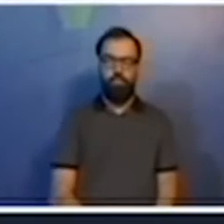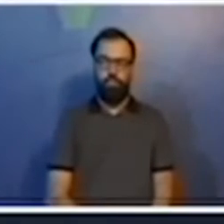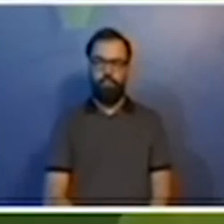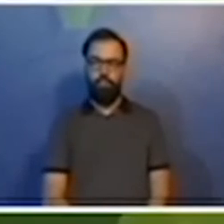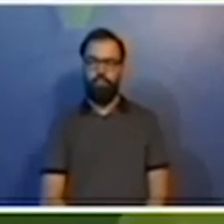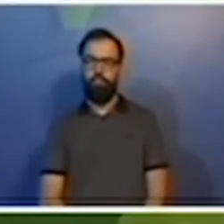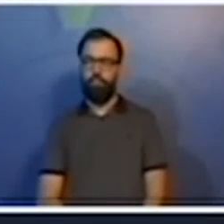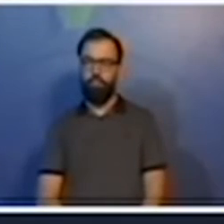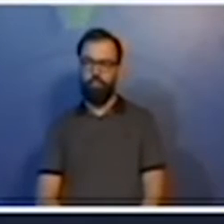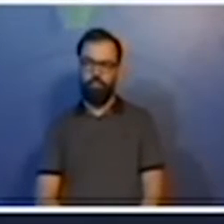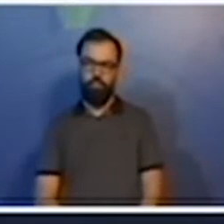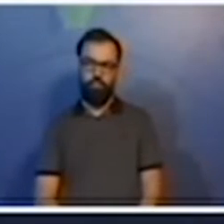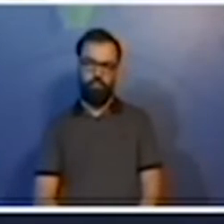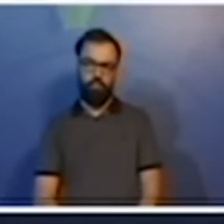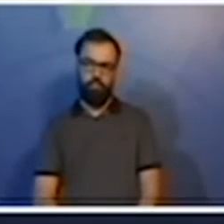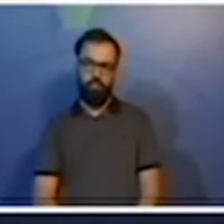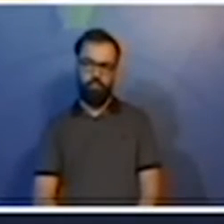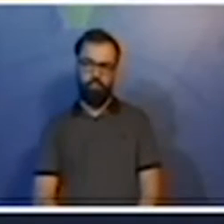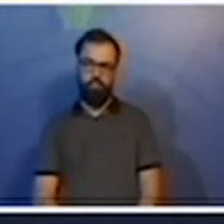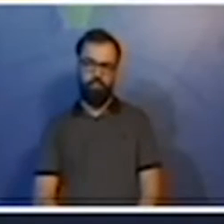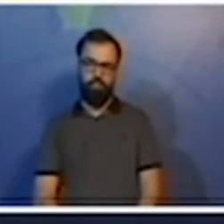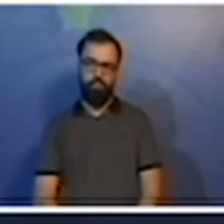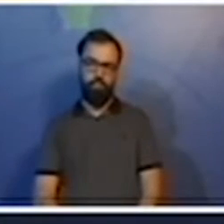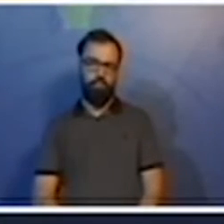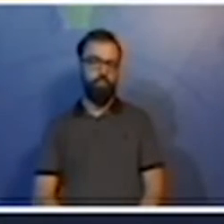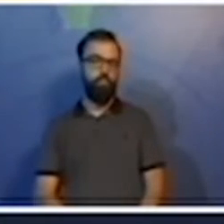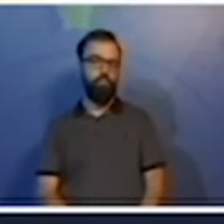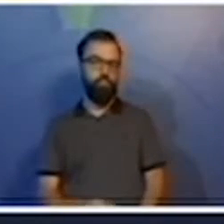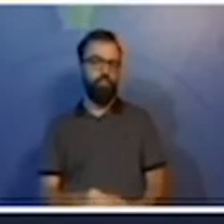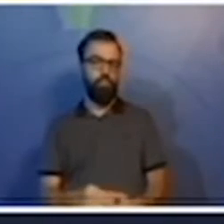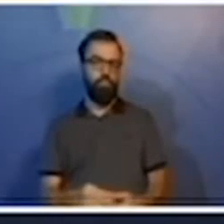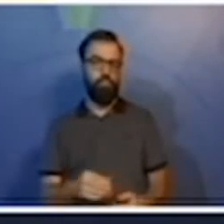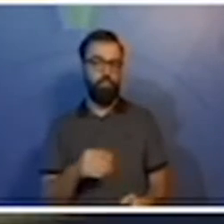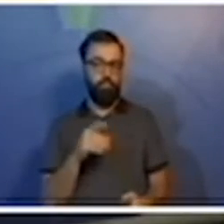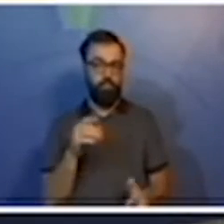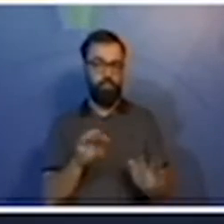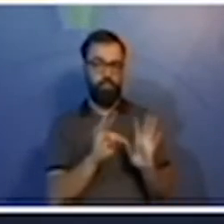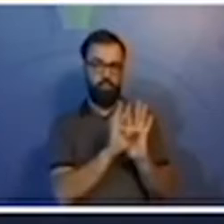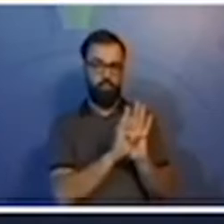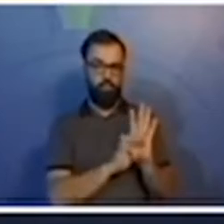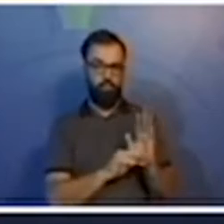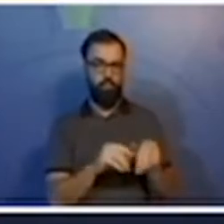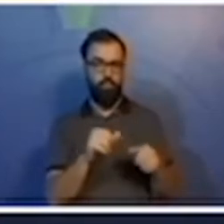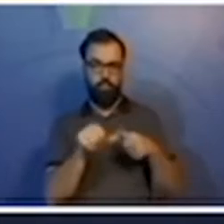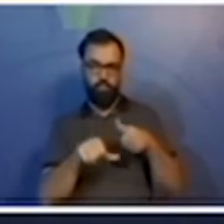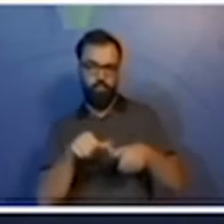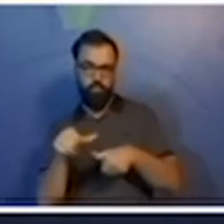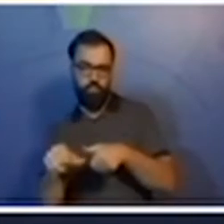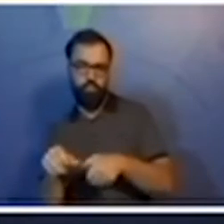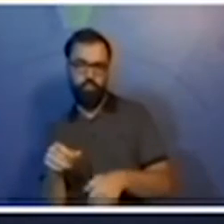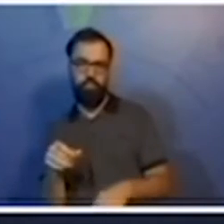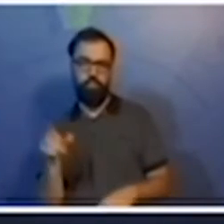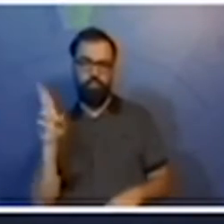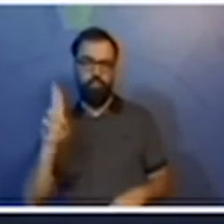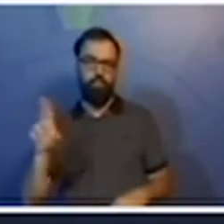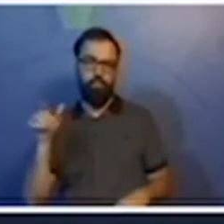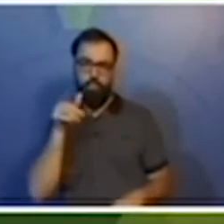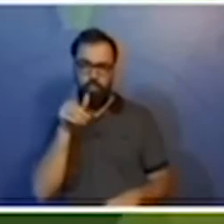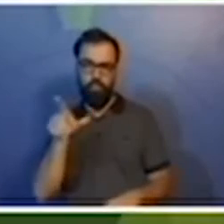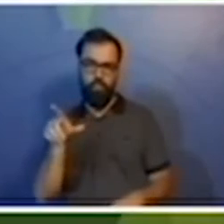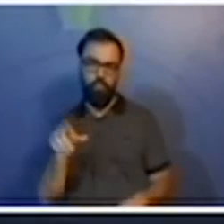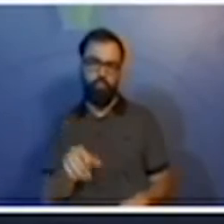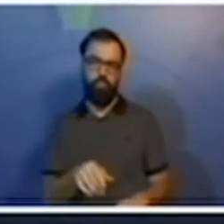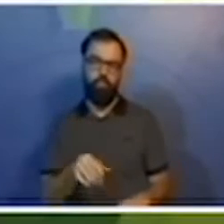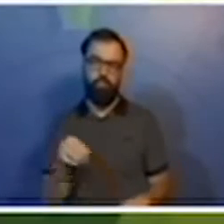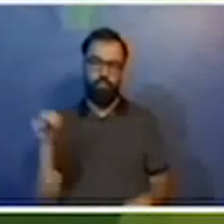A gente vai transformar esse enunciado aqui para a linguagem algébrica. Só que antes disso,